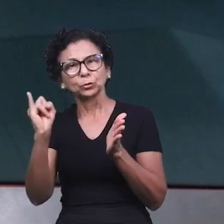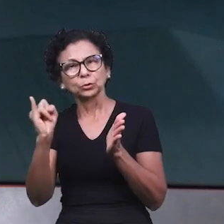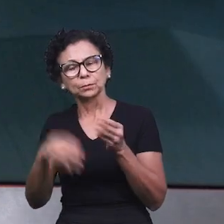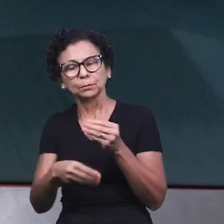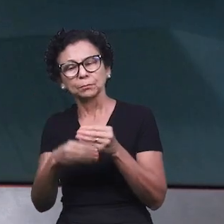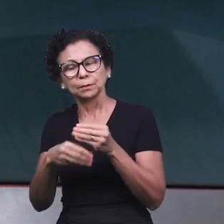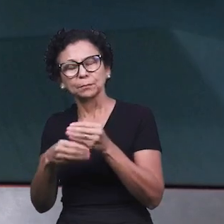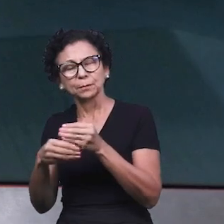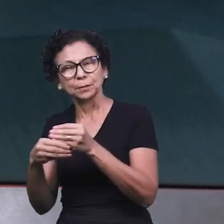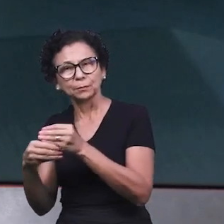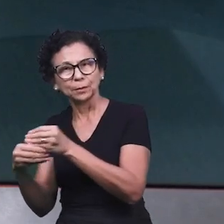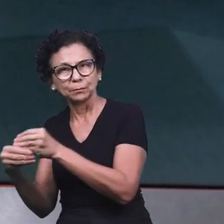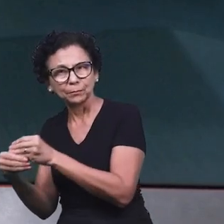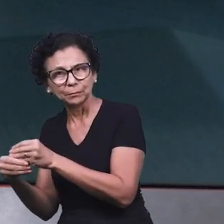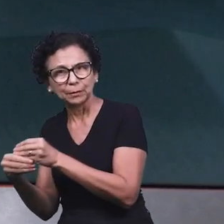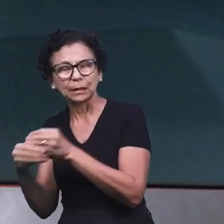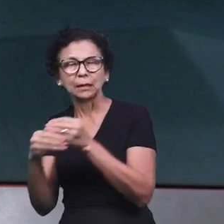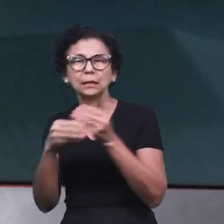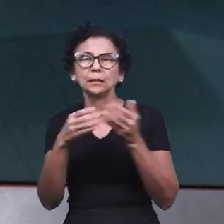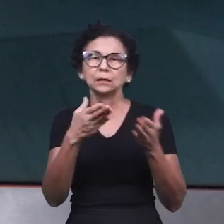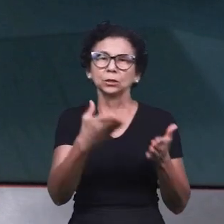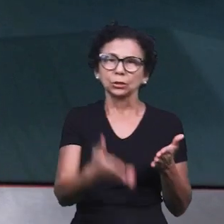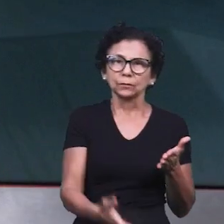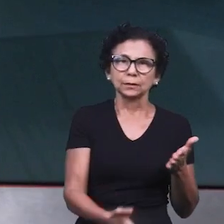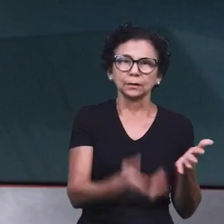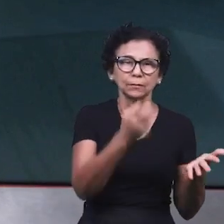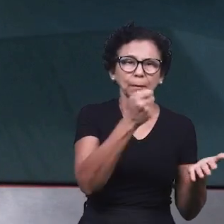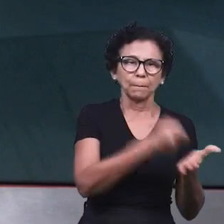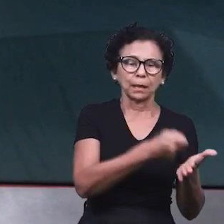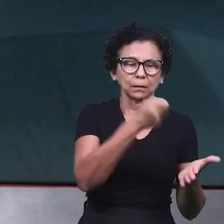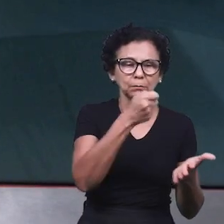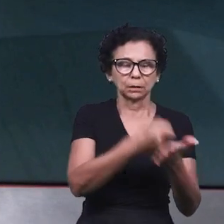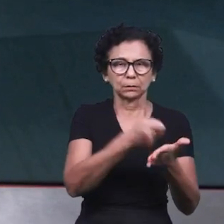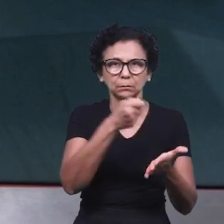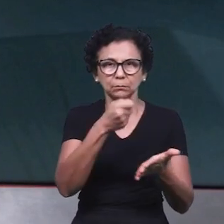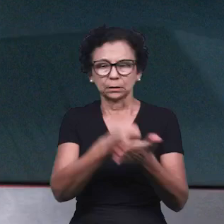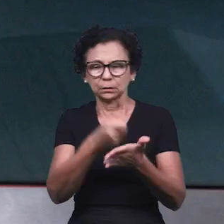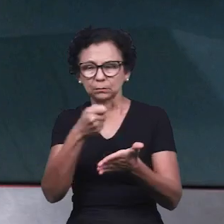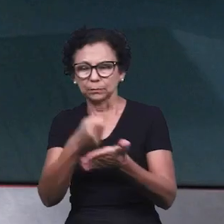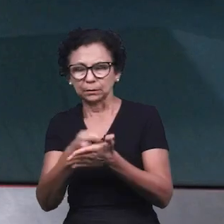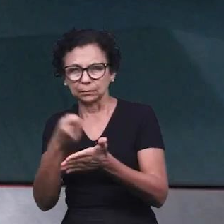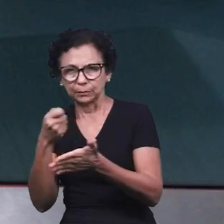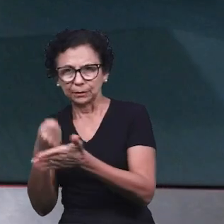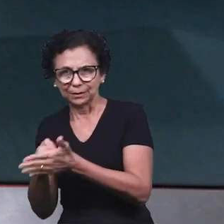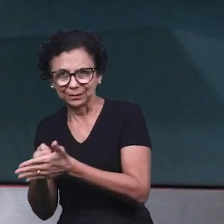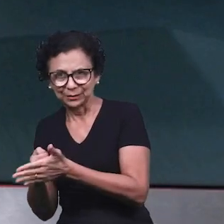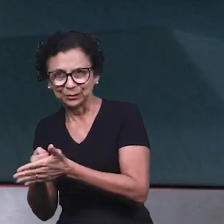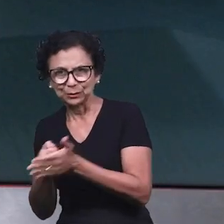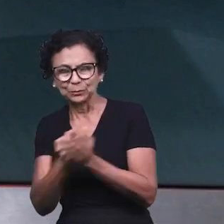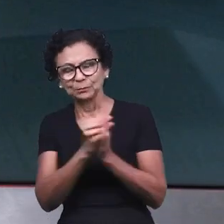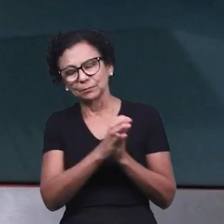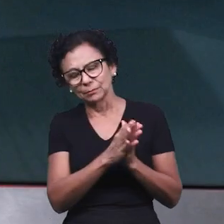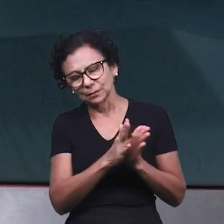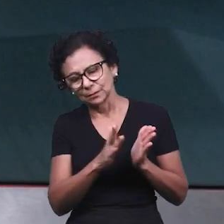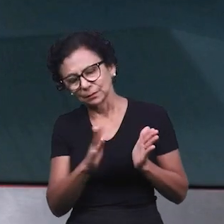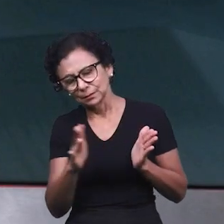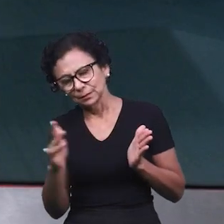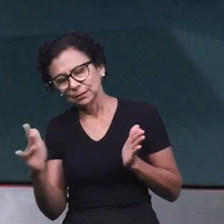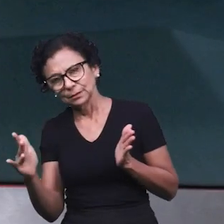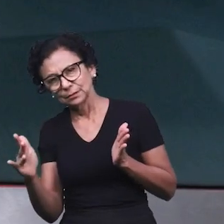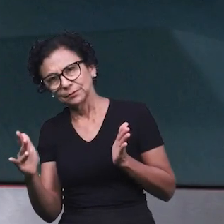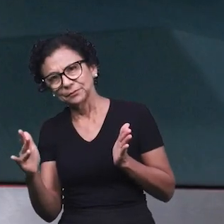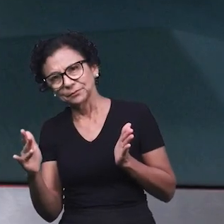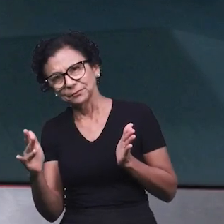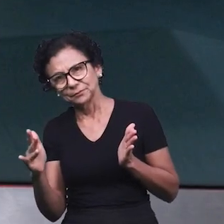tempo. À medida que você vai desfazendo desse valor do seu próprio caixa ao longo